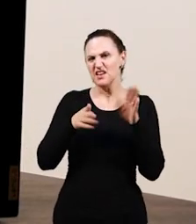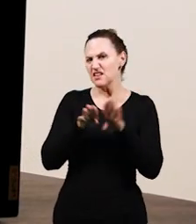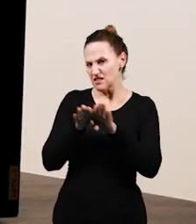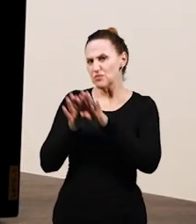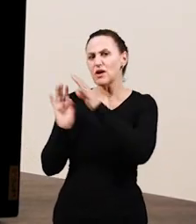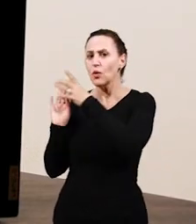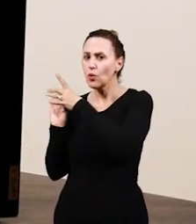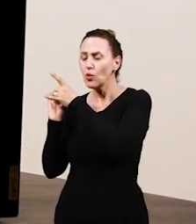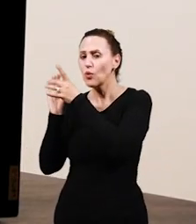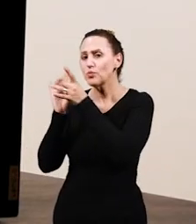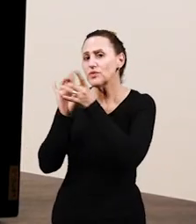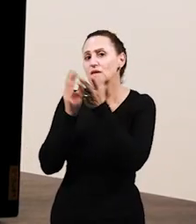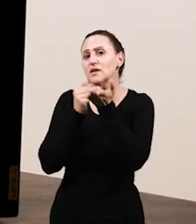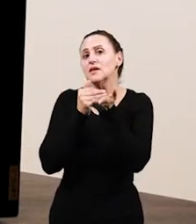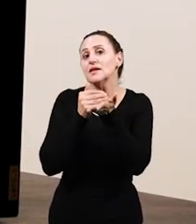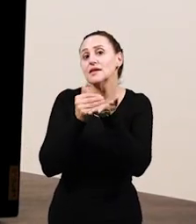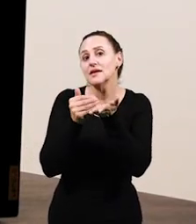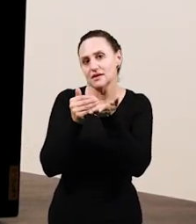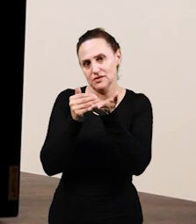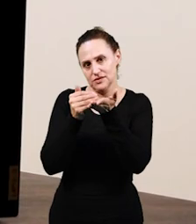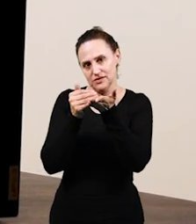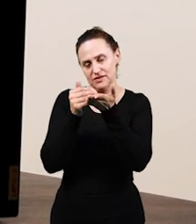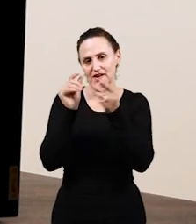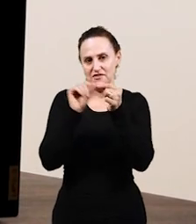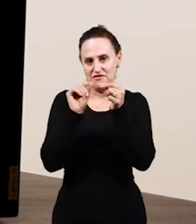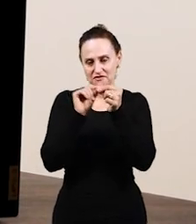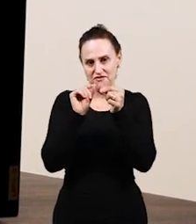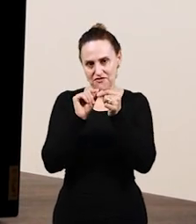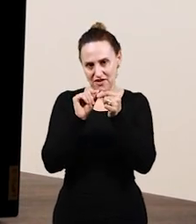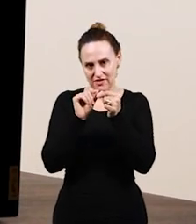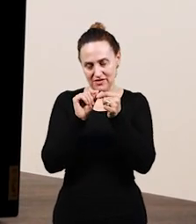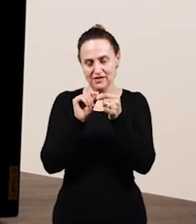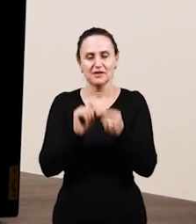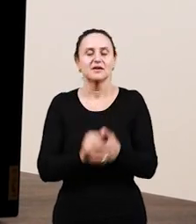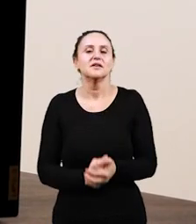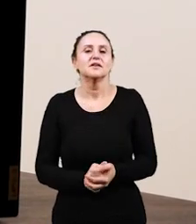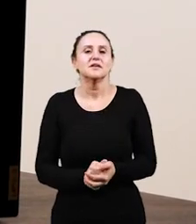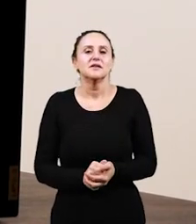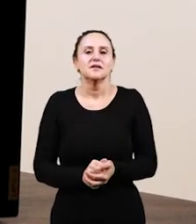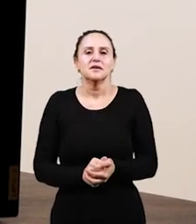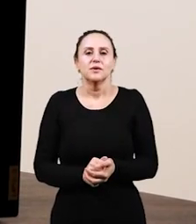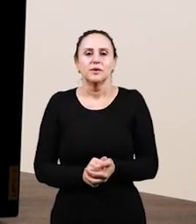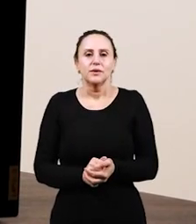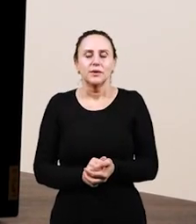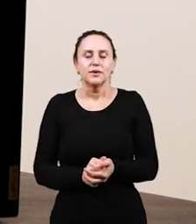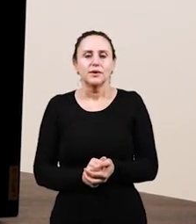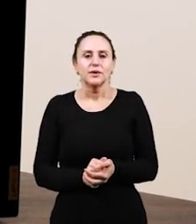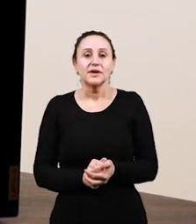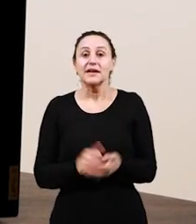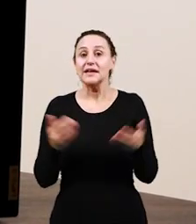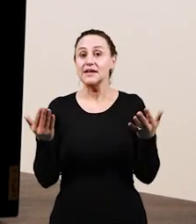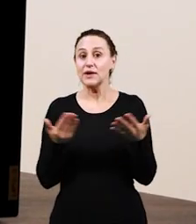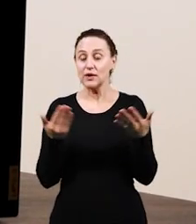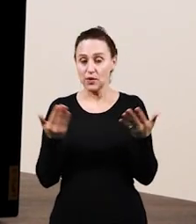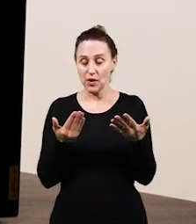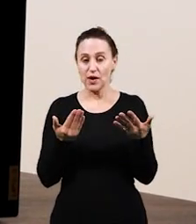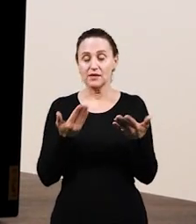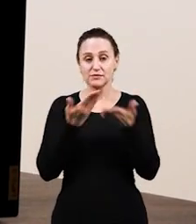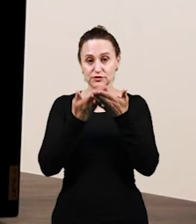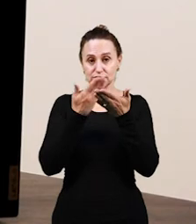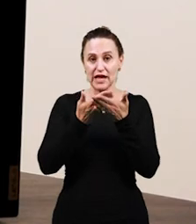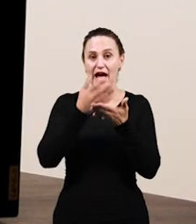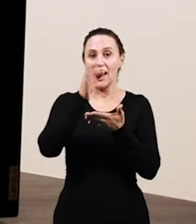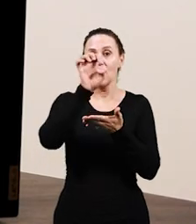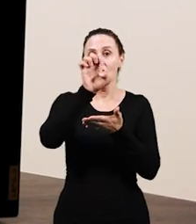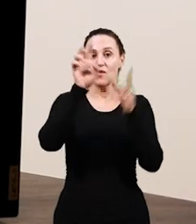iniciação contexto em que o enunciado é formulado E aí então chegamos né no estruturalismo